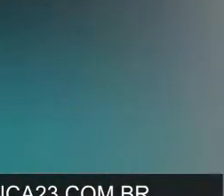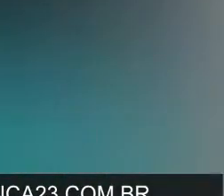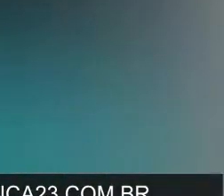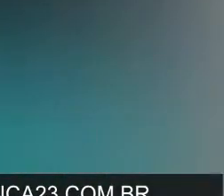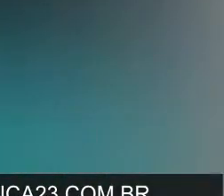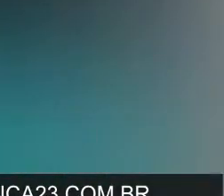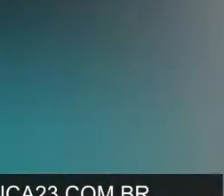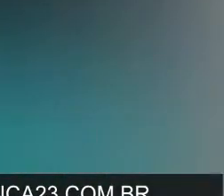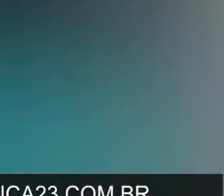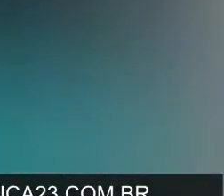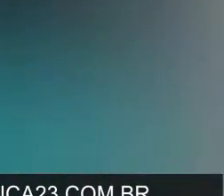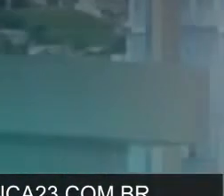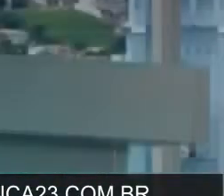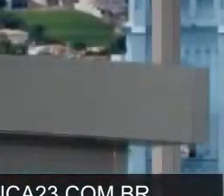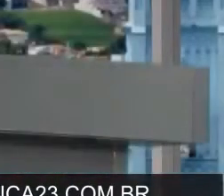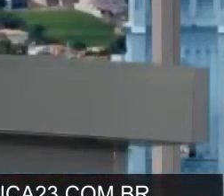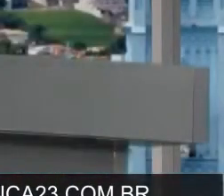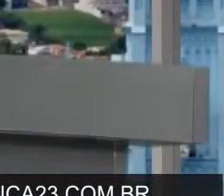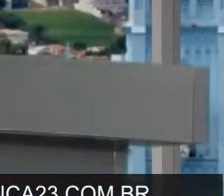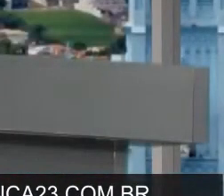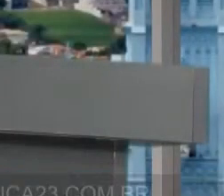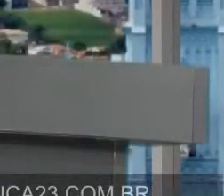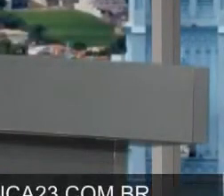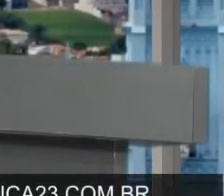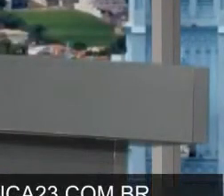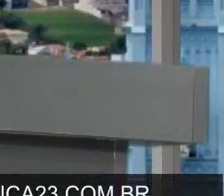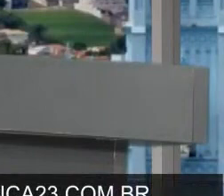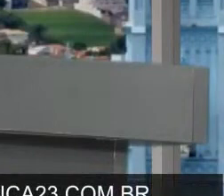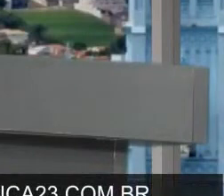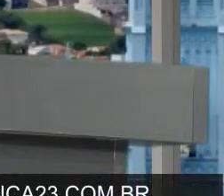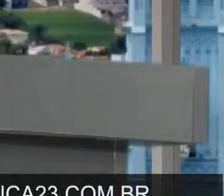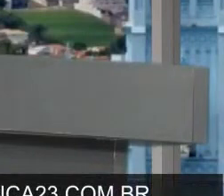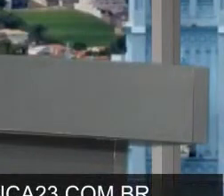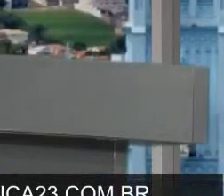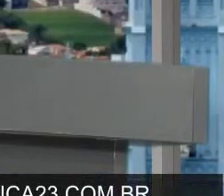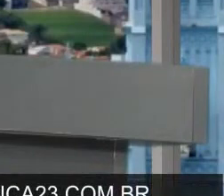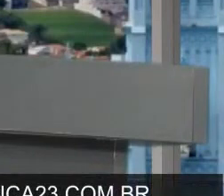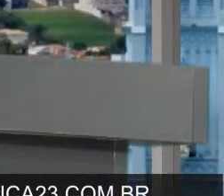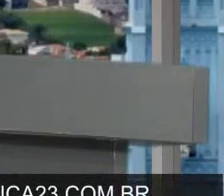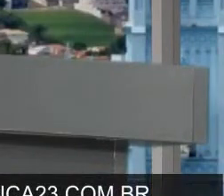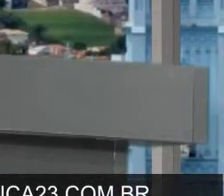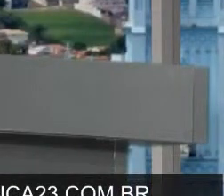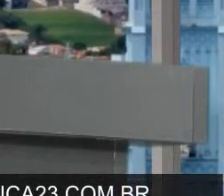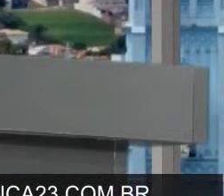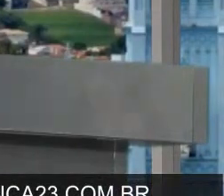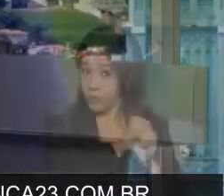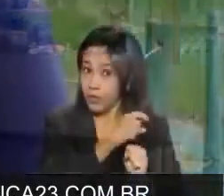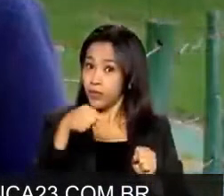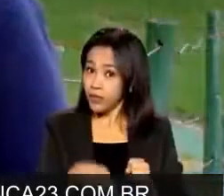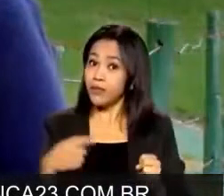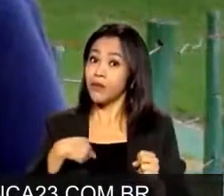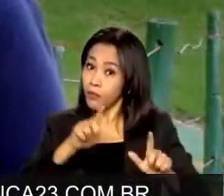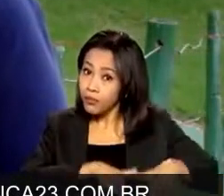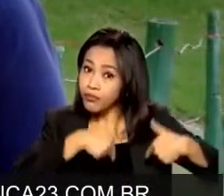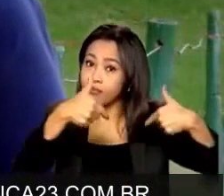E o número de homicídios, segundo o Ministério da Justiça, caiu em todo o Brasil. Vamos acompanhar.